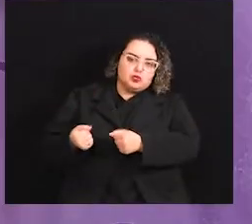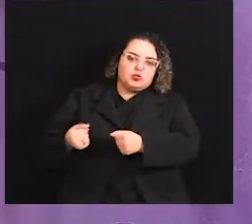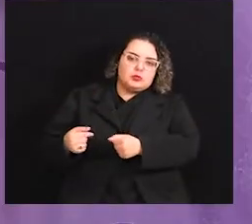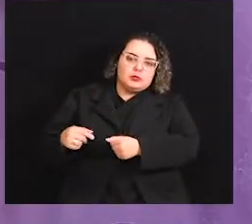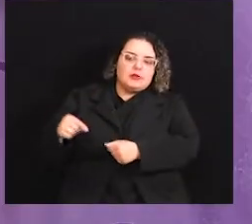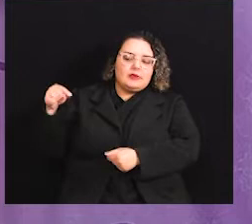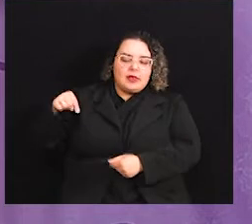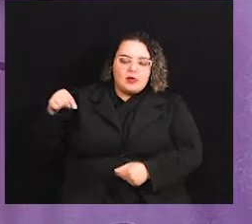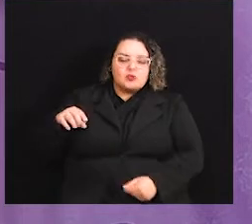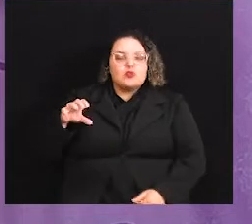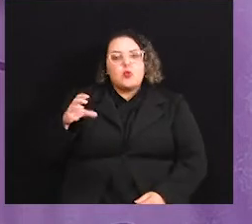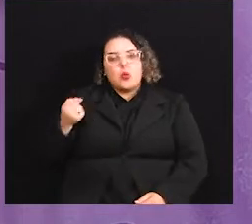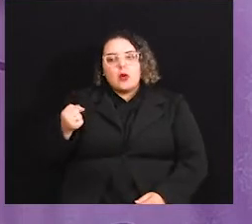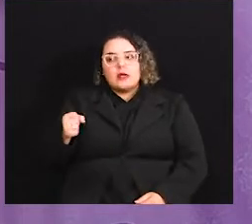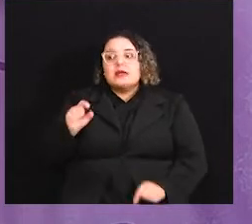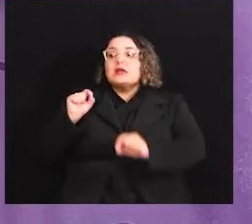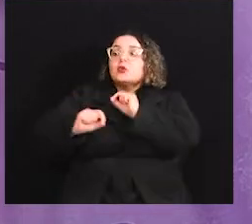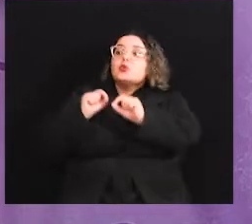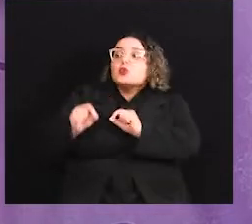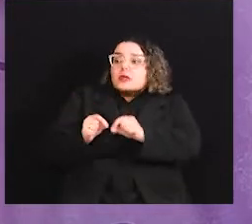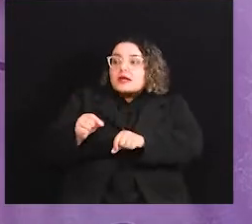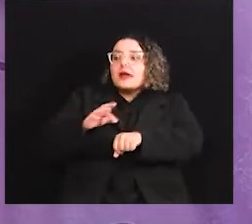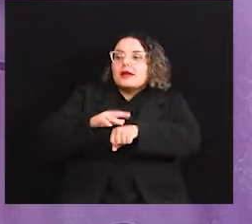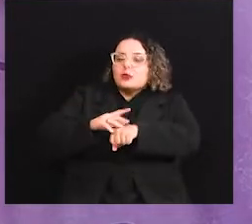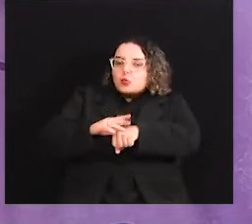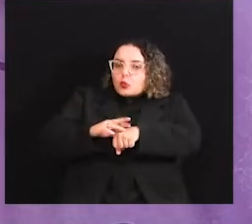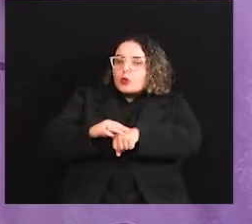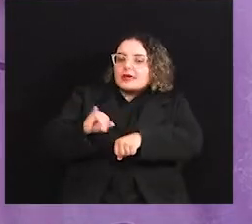a intolerância à lactose?